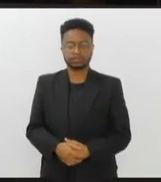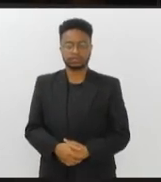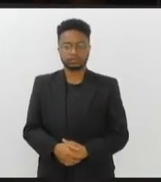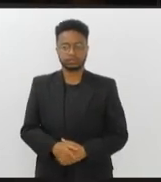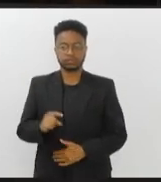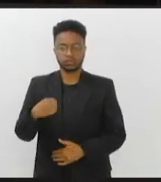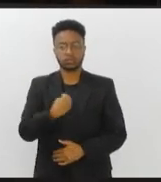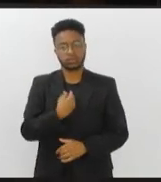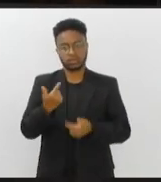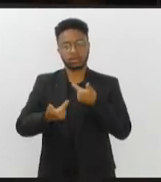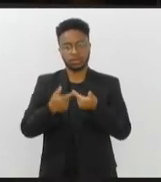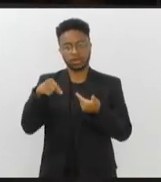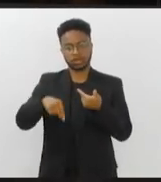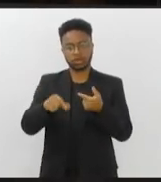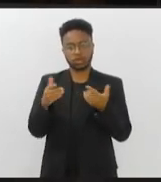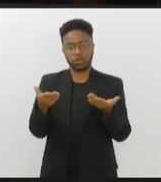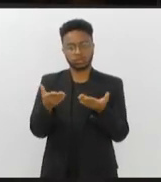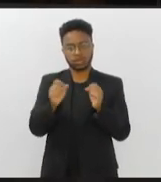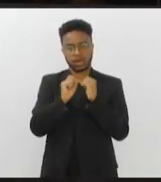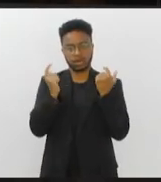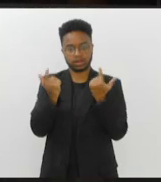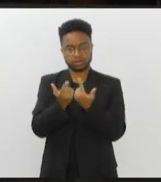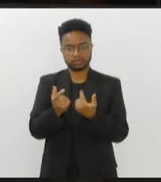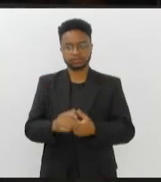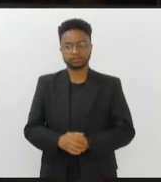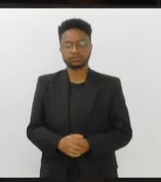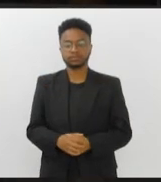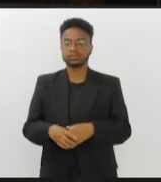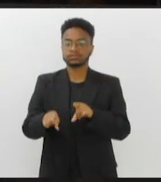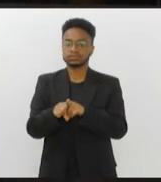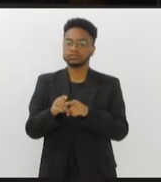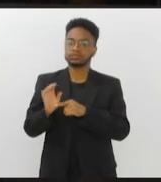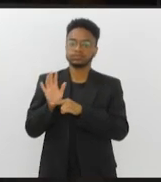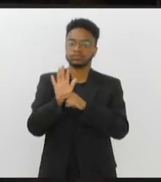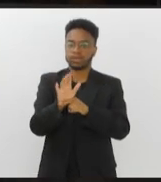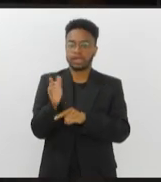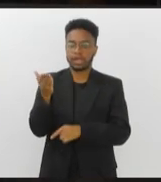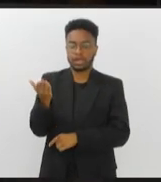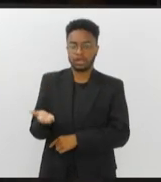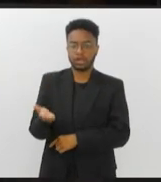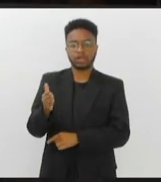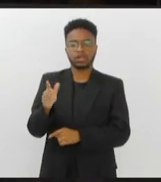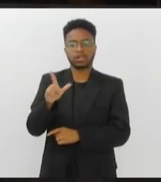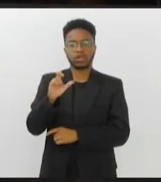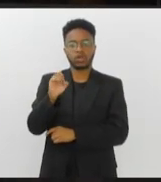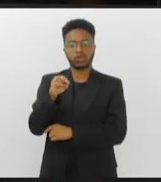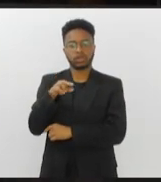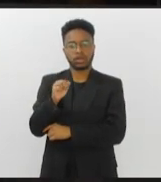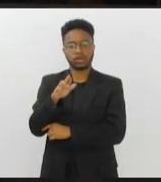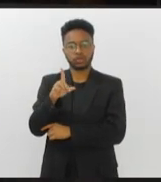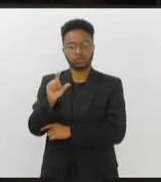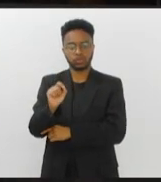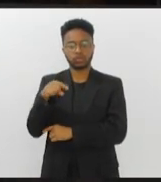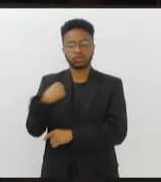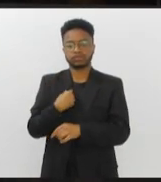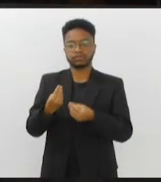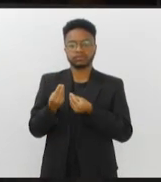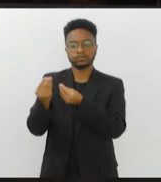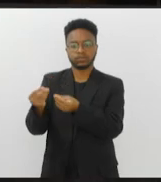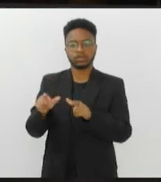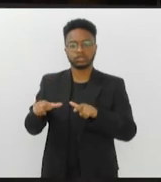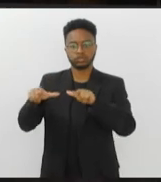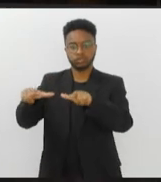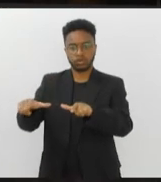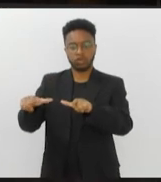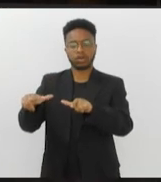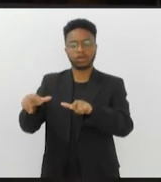hoje funciona a Alerge. Por suas contribuições, Leonardo será homenageado com o diploma de benemérito do Estado do Rio de